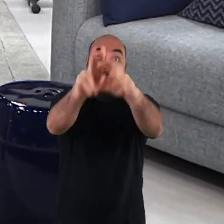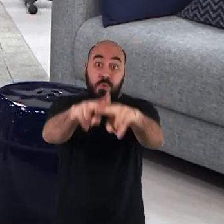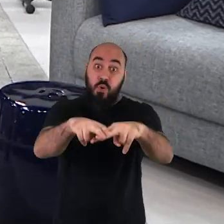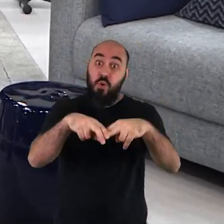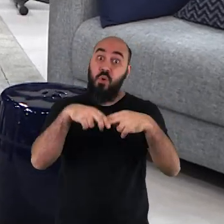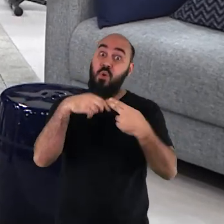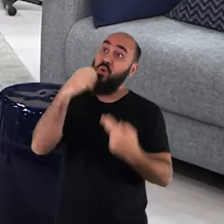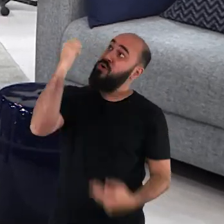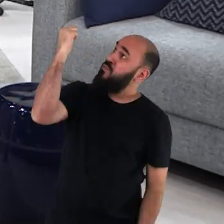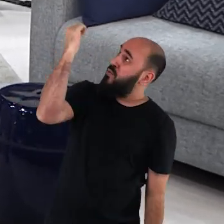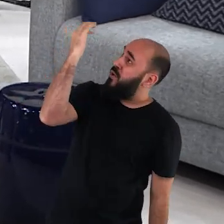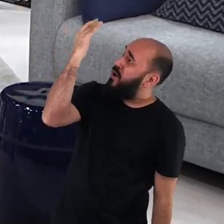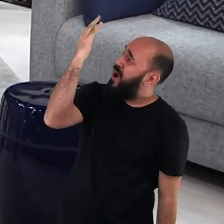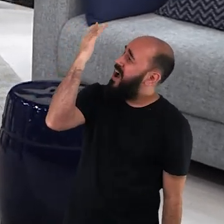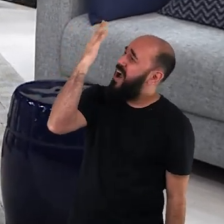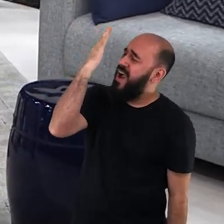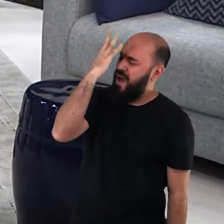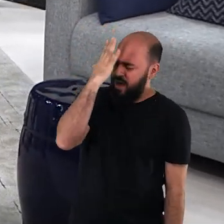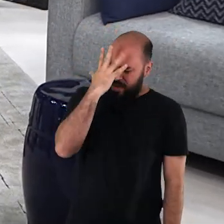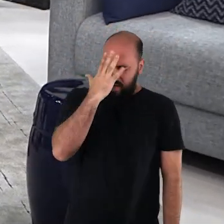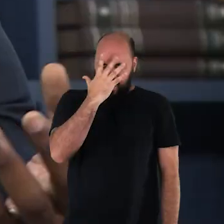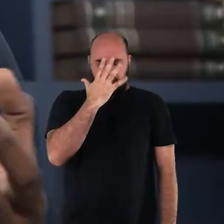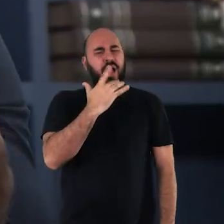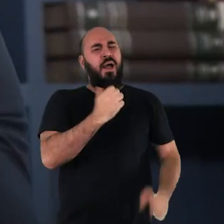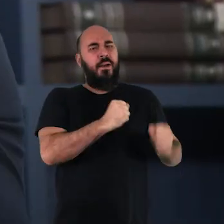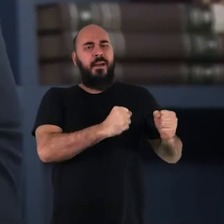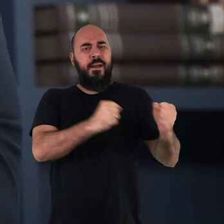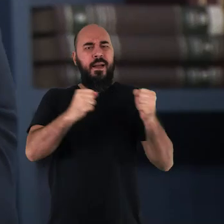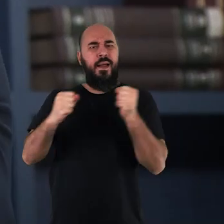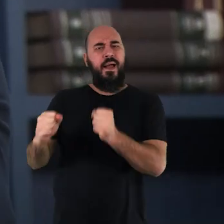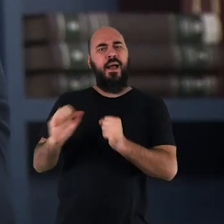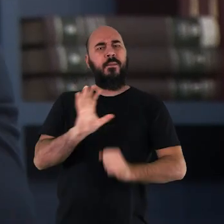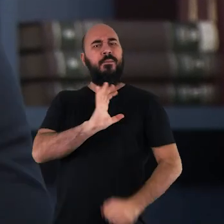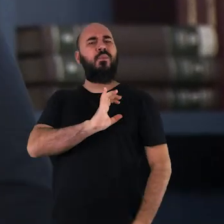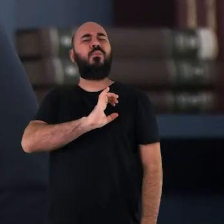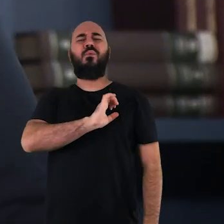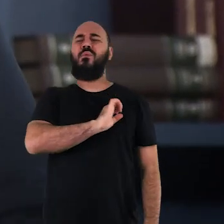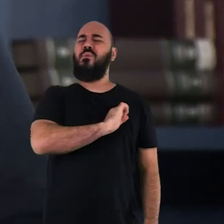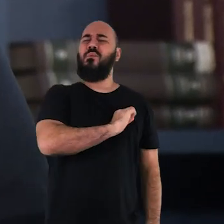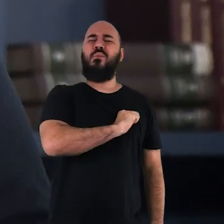amor, por poder em nossas mãos,